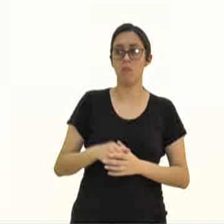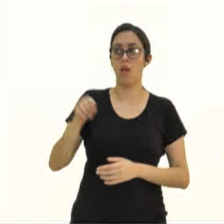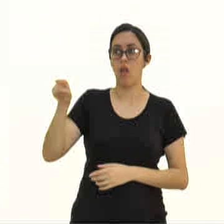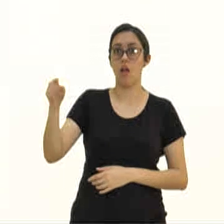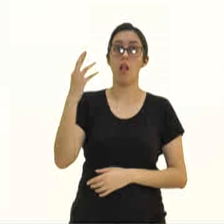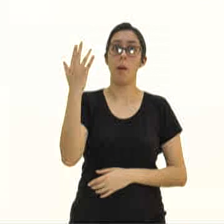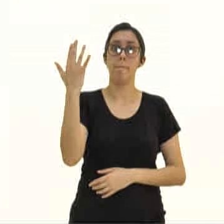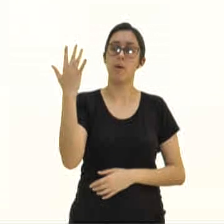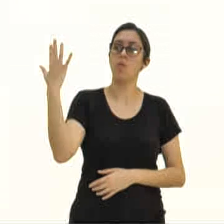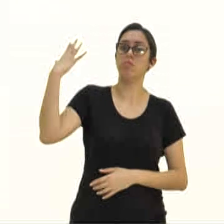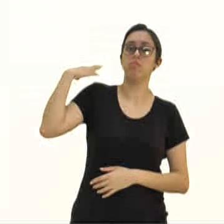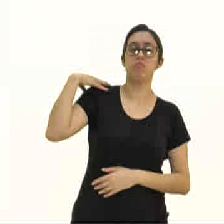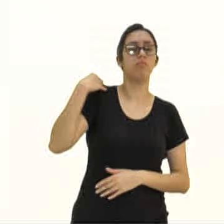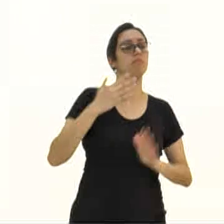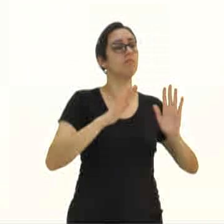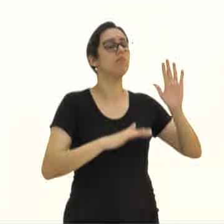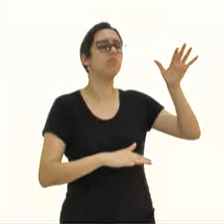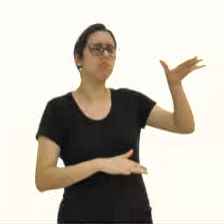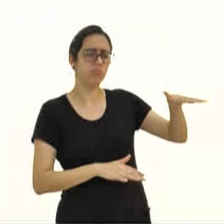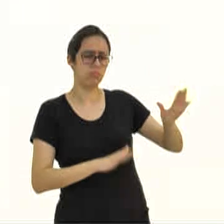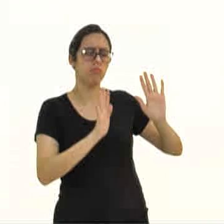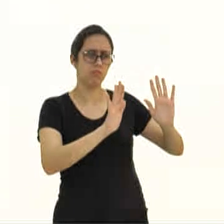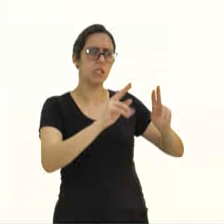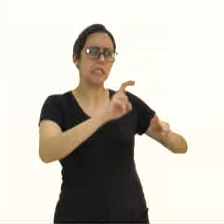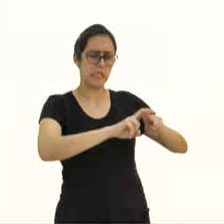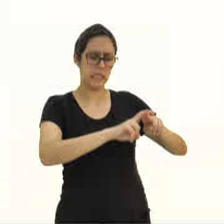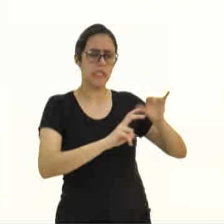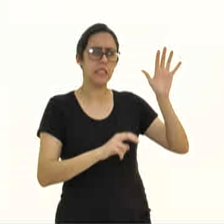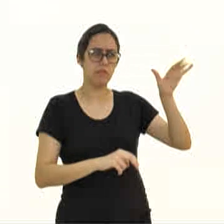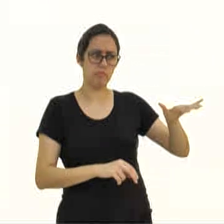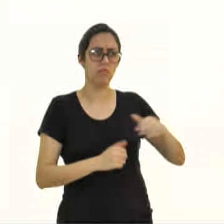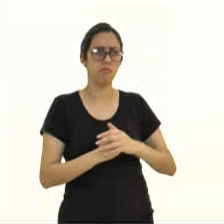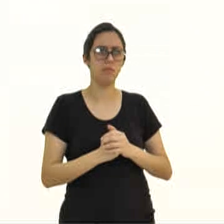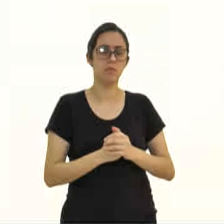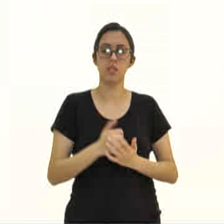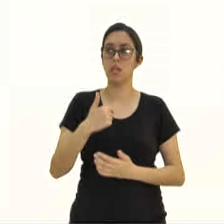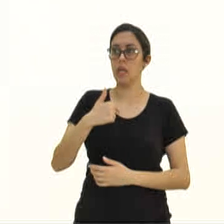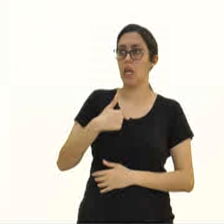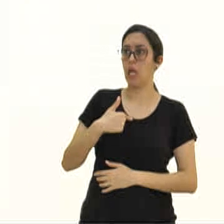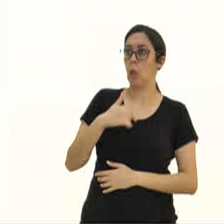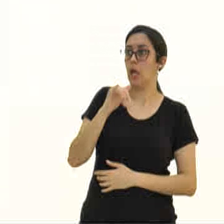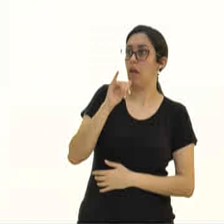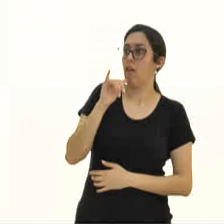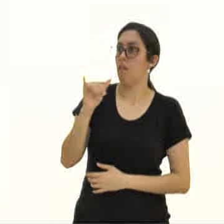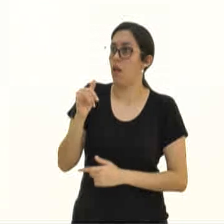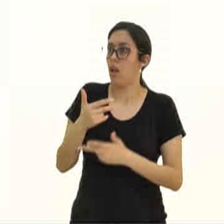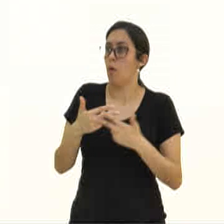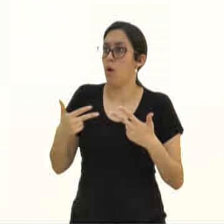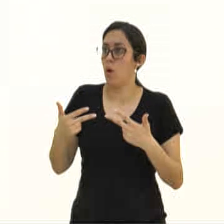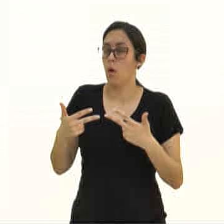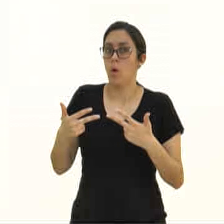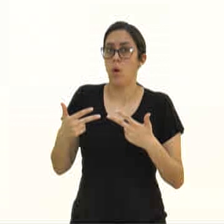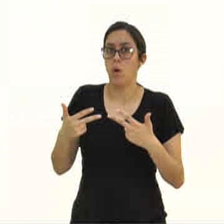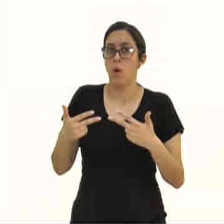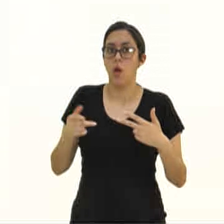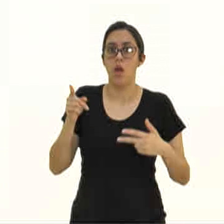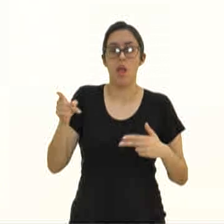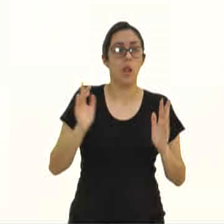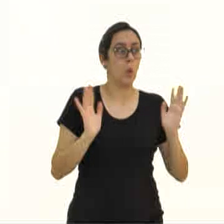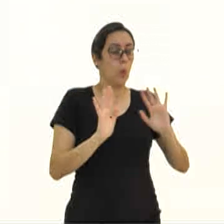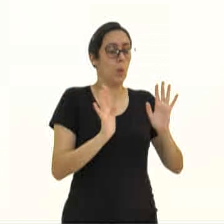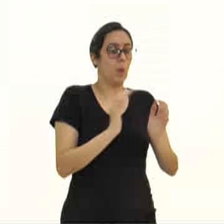obrigou-me a estar sentado. Cuidei que ia dizer alguma coisa, mas estremeceu como se tivesse um arrepio de